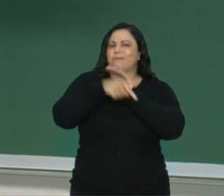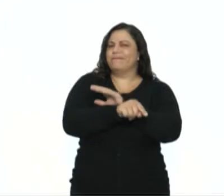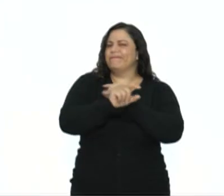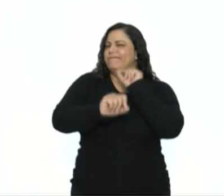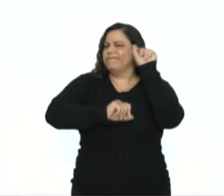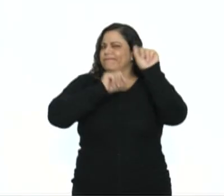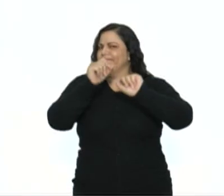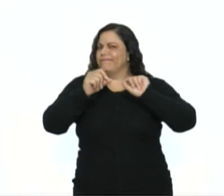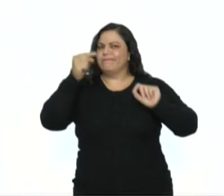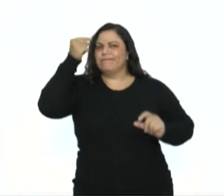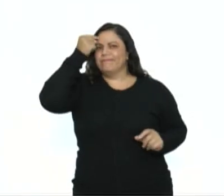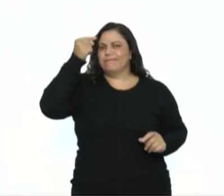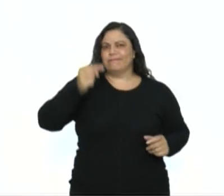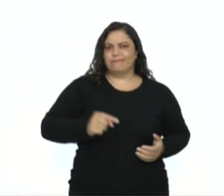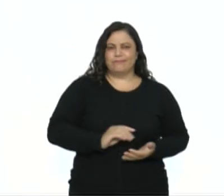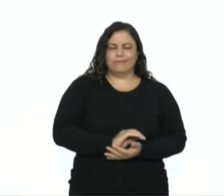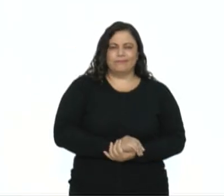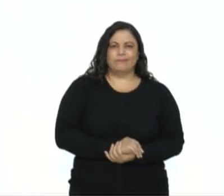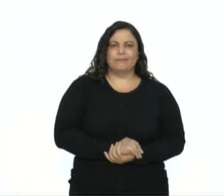isso?